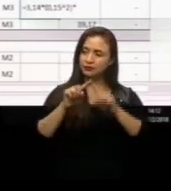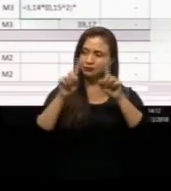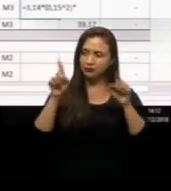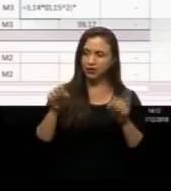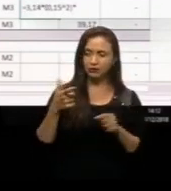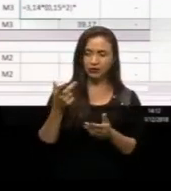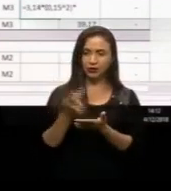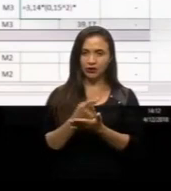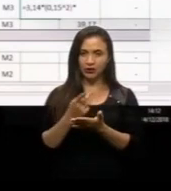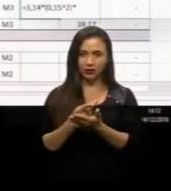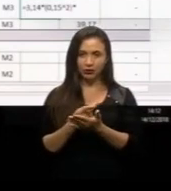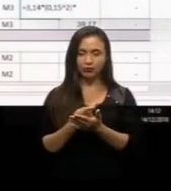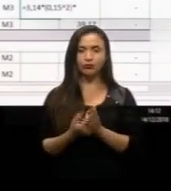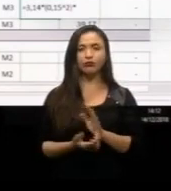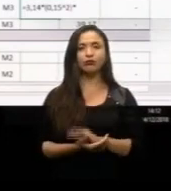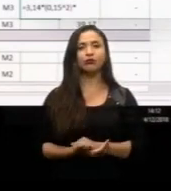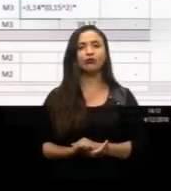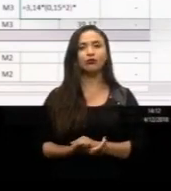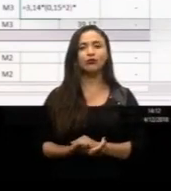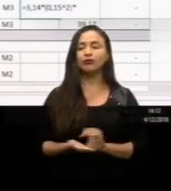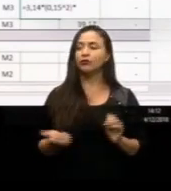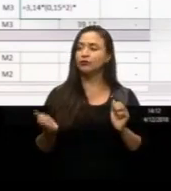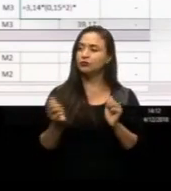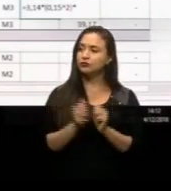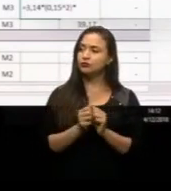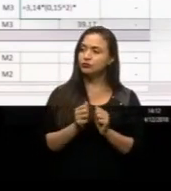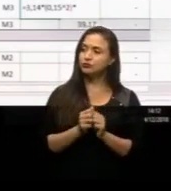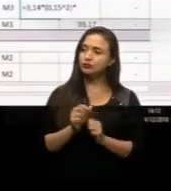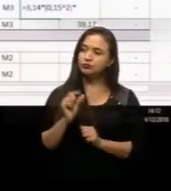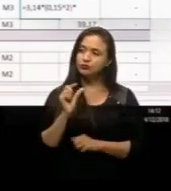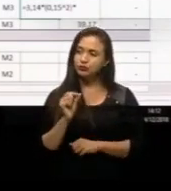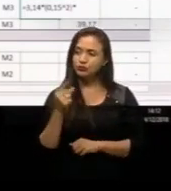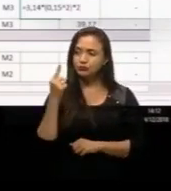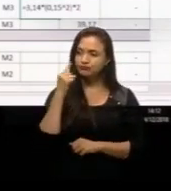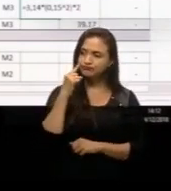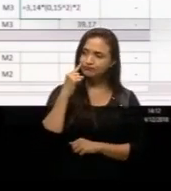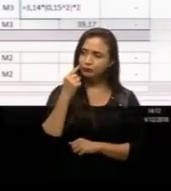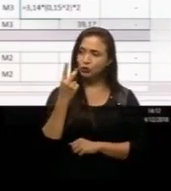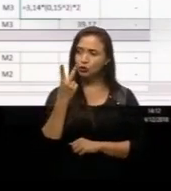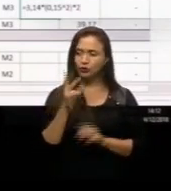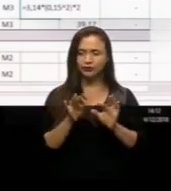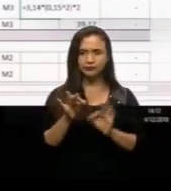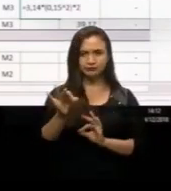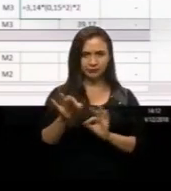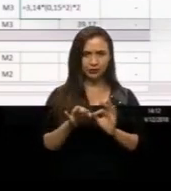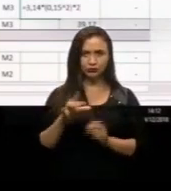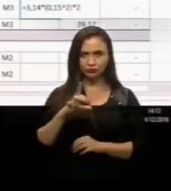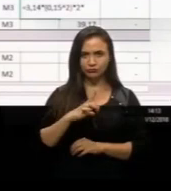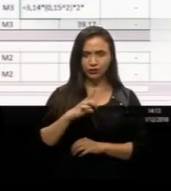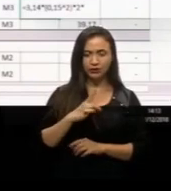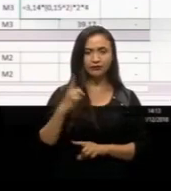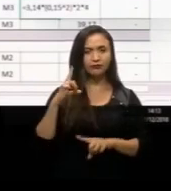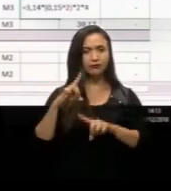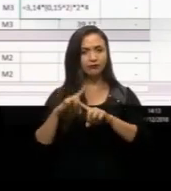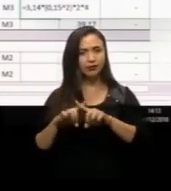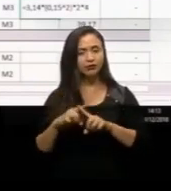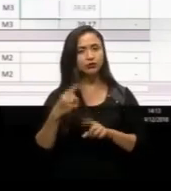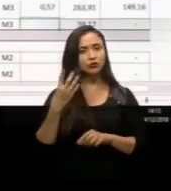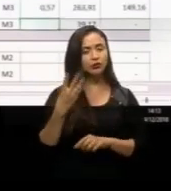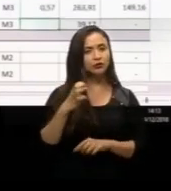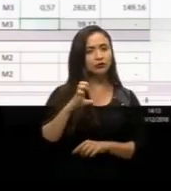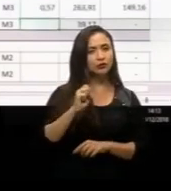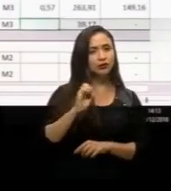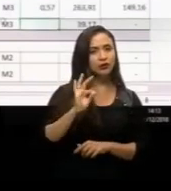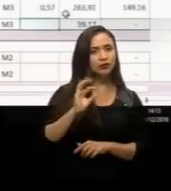erro. Multiplicado por, tem 2 metros, né? Vezes 4